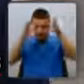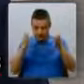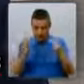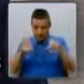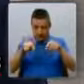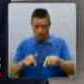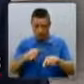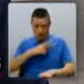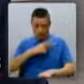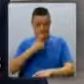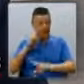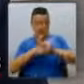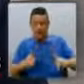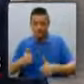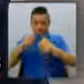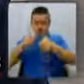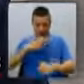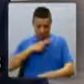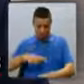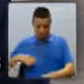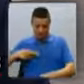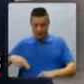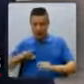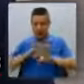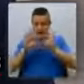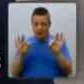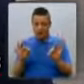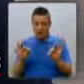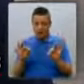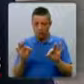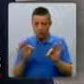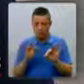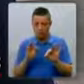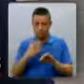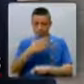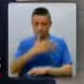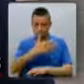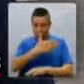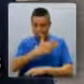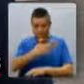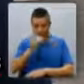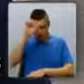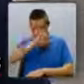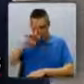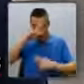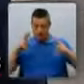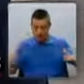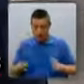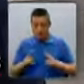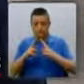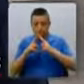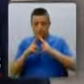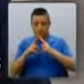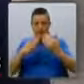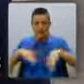aqui de Copenhaga. É de facto igual ao que aconteceu 7 de janeiro, em Paris, mas ainda que